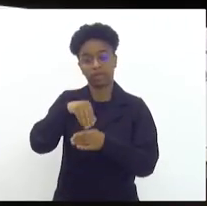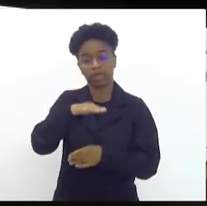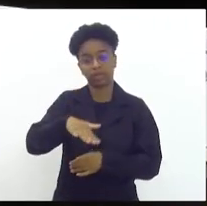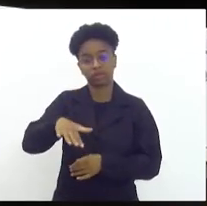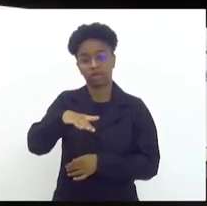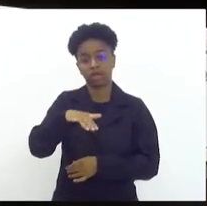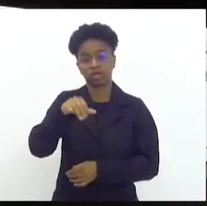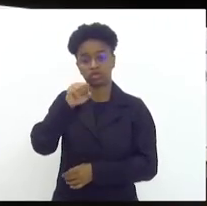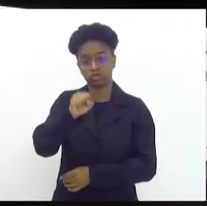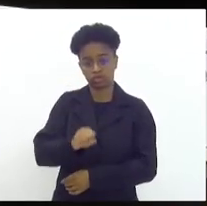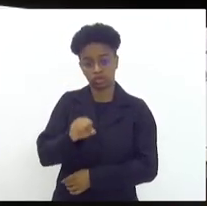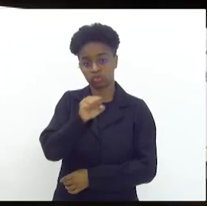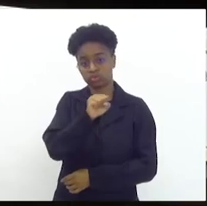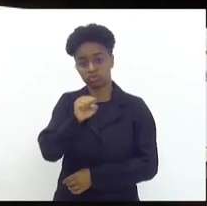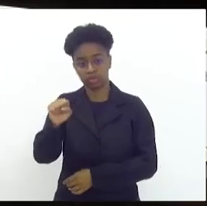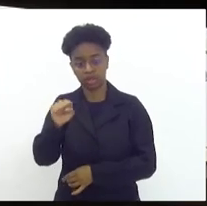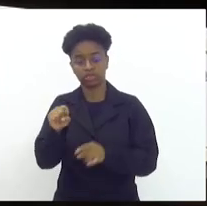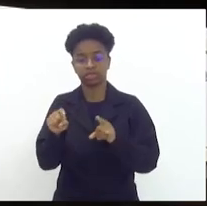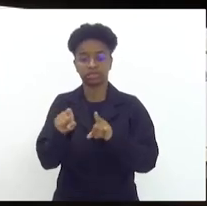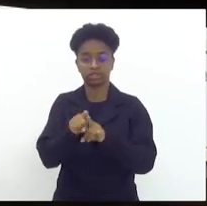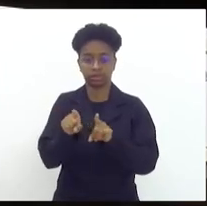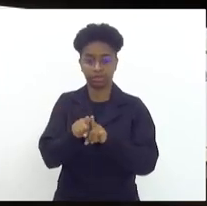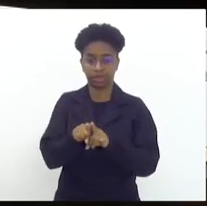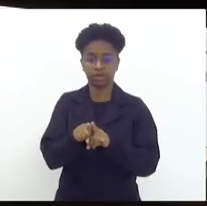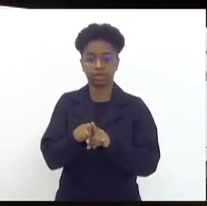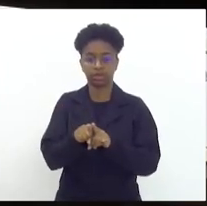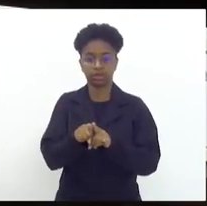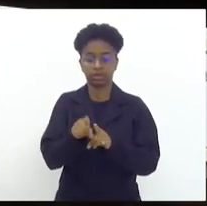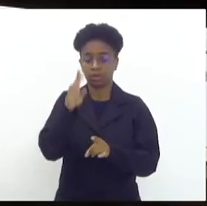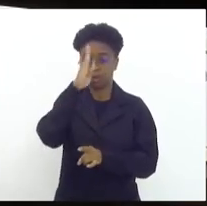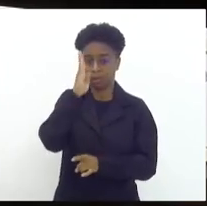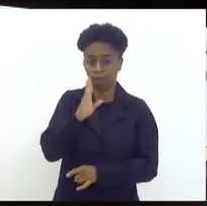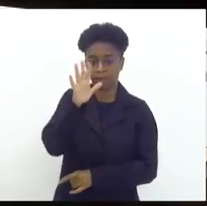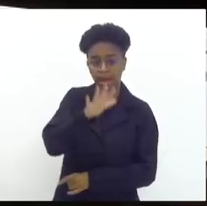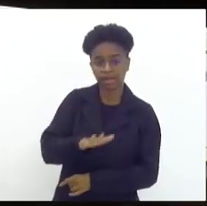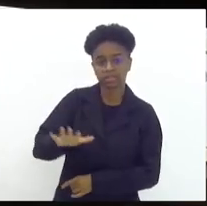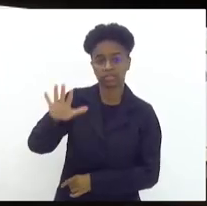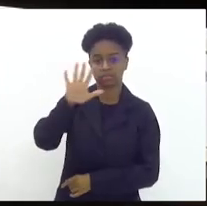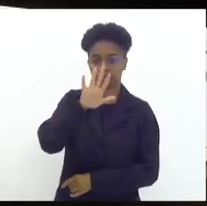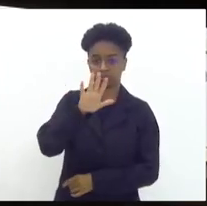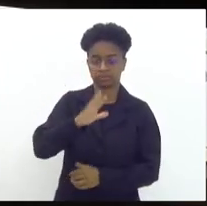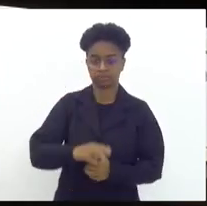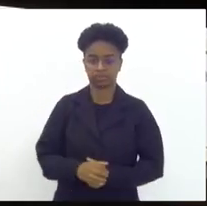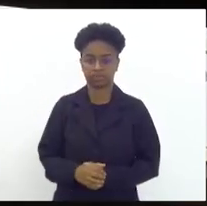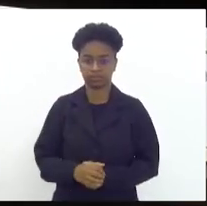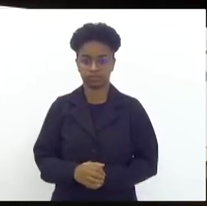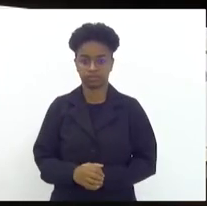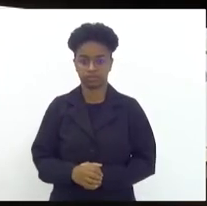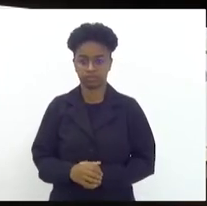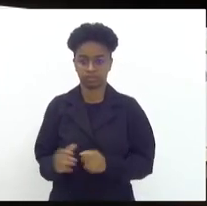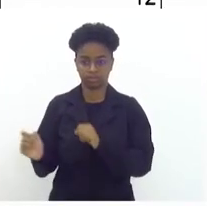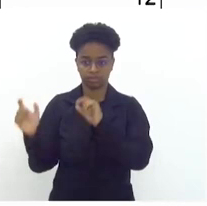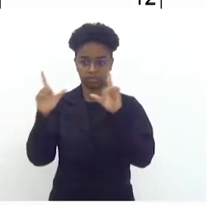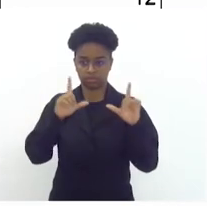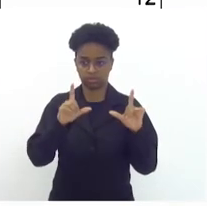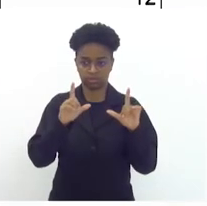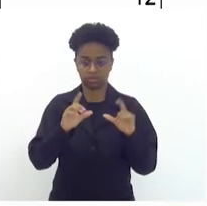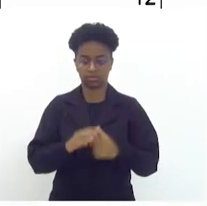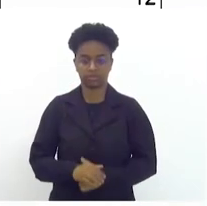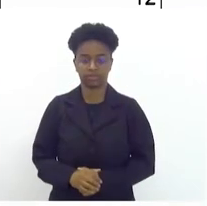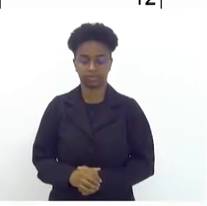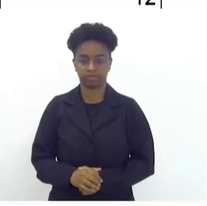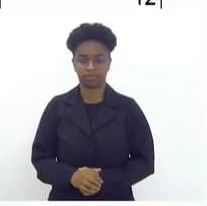da região sul Sudeste e mesmo do cenário brasileiro em todos os estados pedir para voltar ali para apresentação